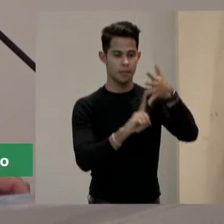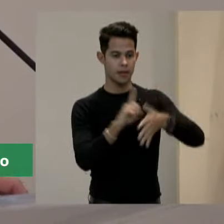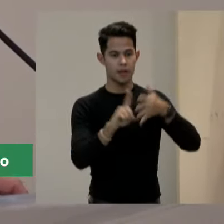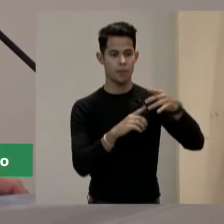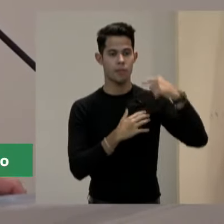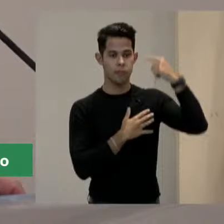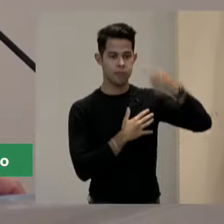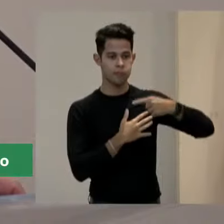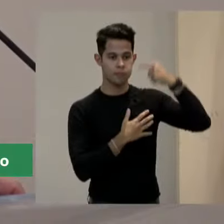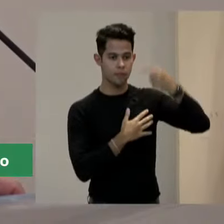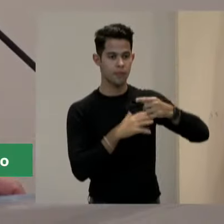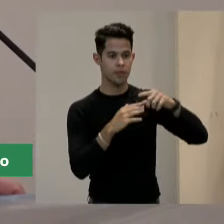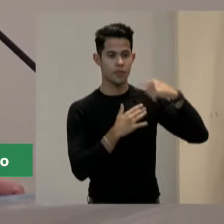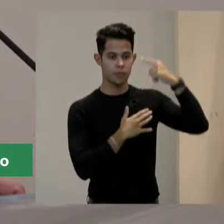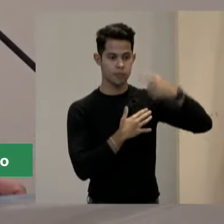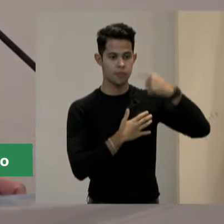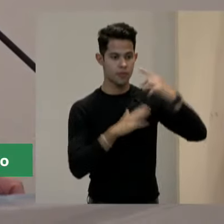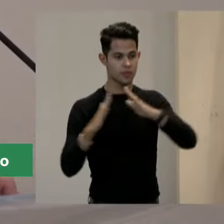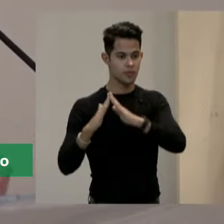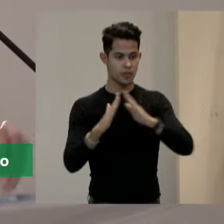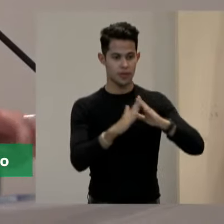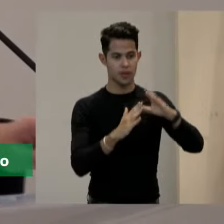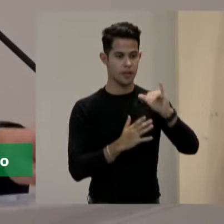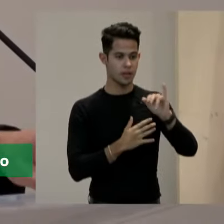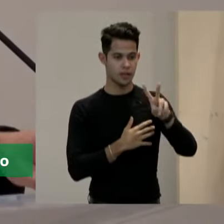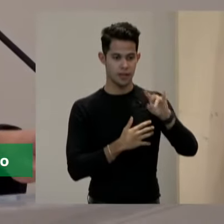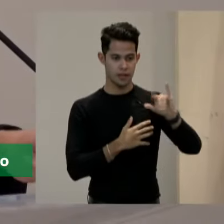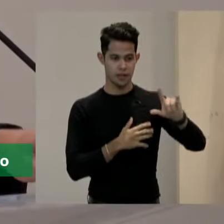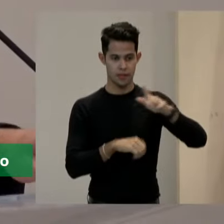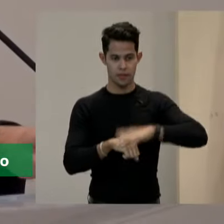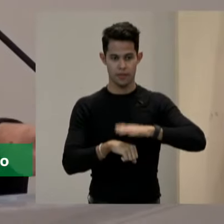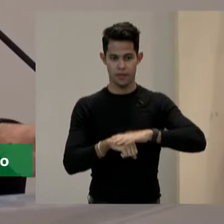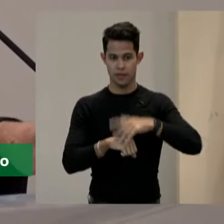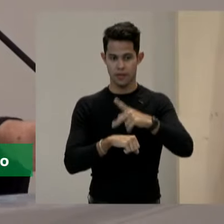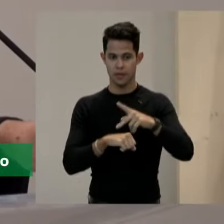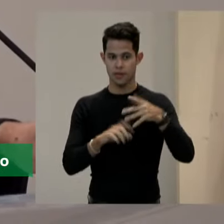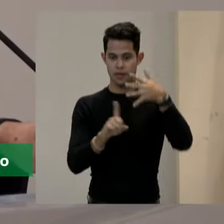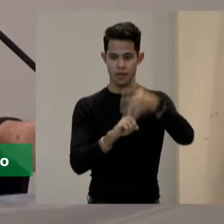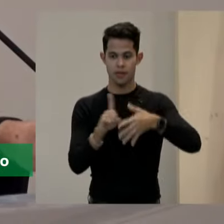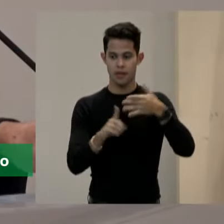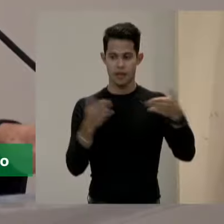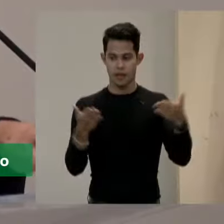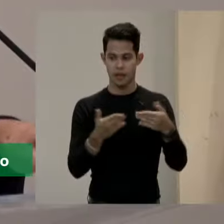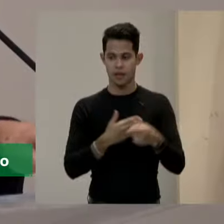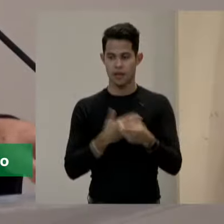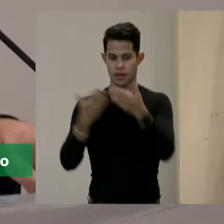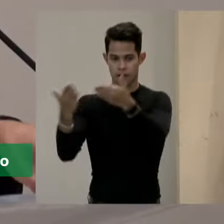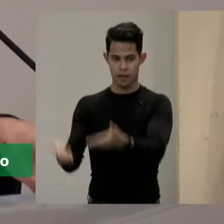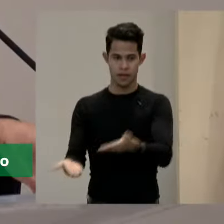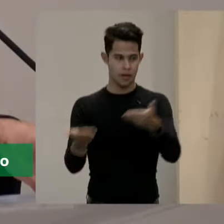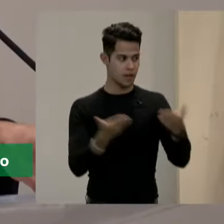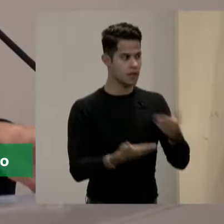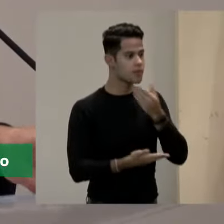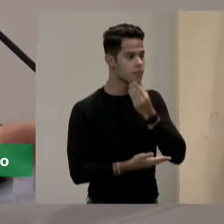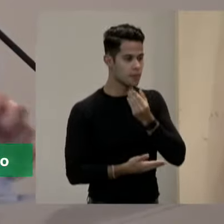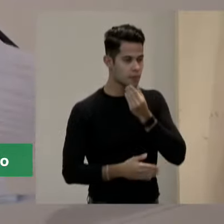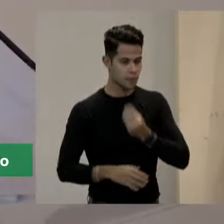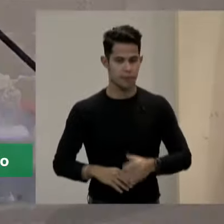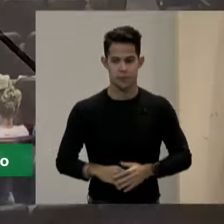Direito Imobiliário, Trabalhista e Civil. Nesse momento, com a palavra para proferir sua palestra, o senhor Sebastião Mendes de